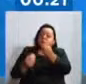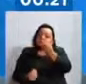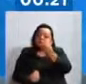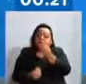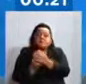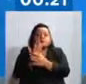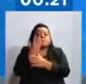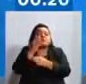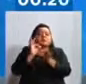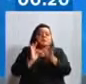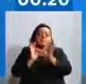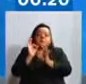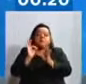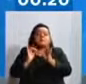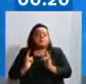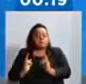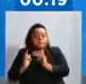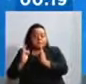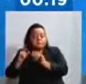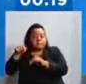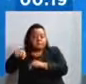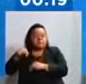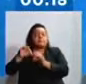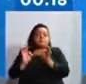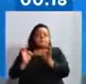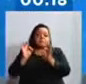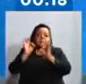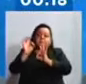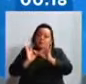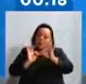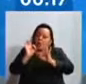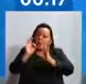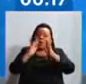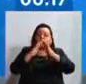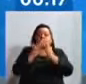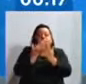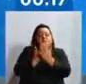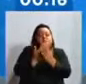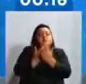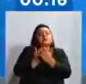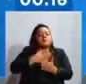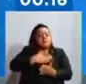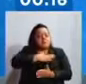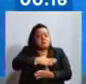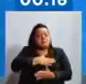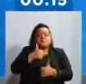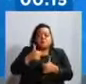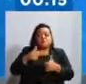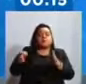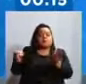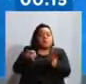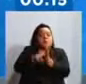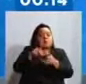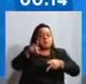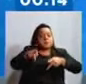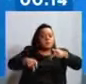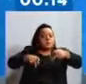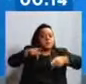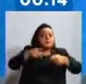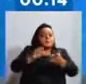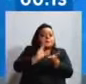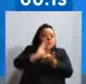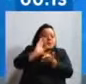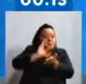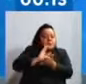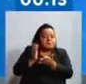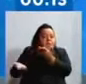todas as escolas, deixar um padrão realmente satisfatório para a nossa população. Vamos investir na interação e